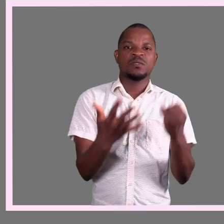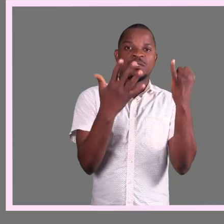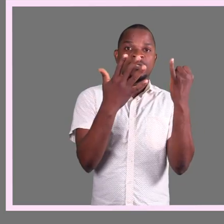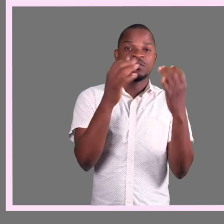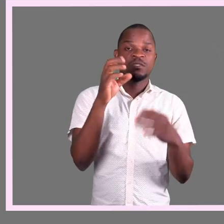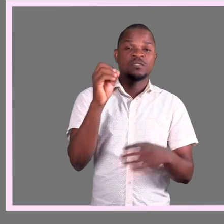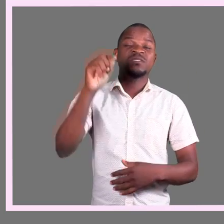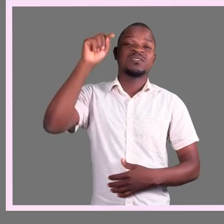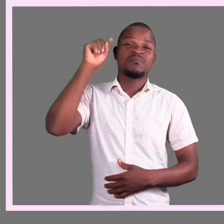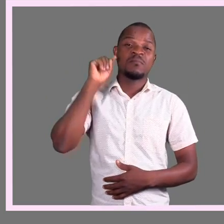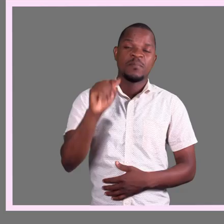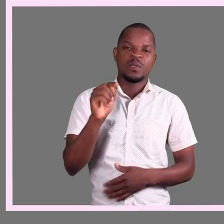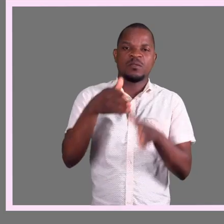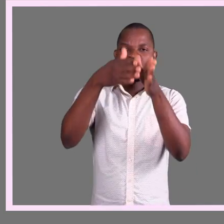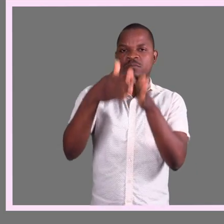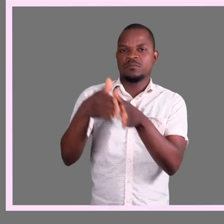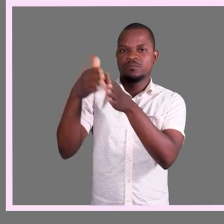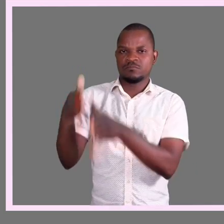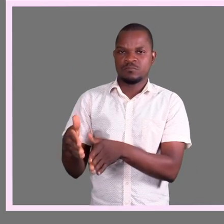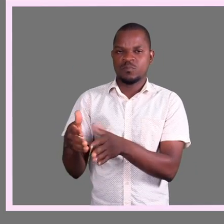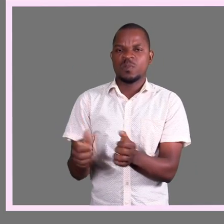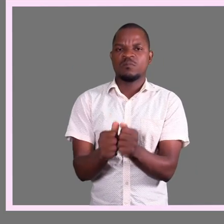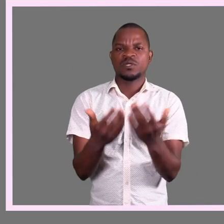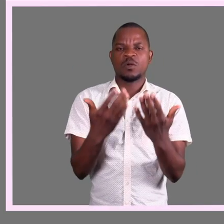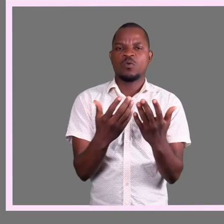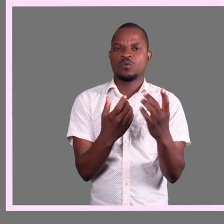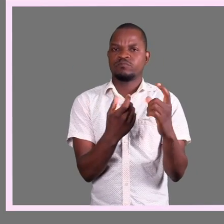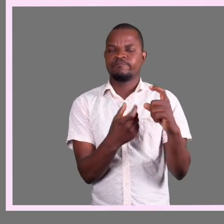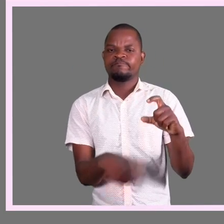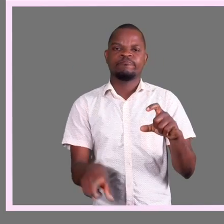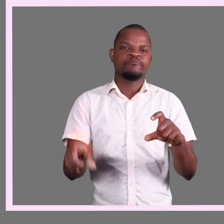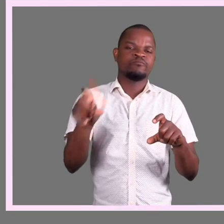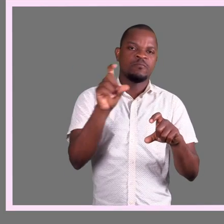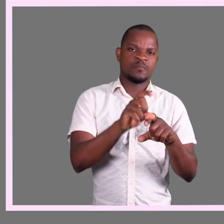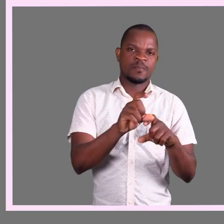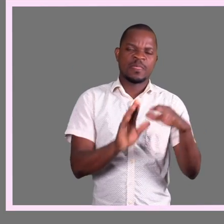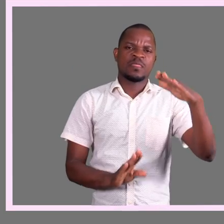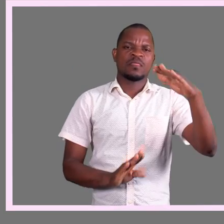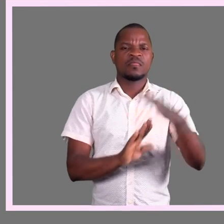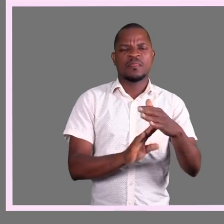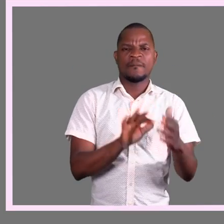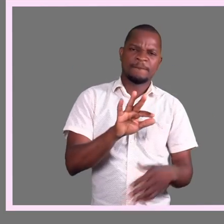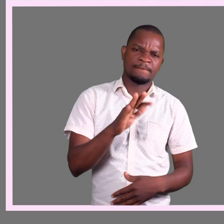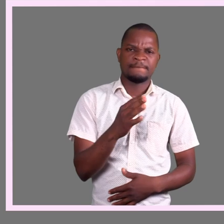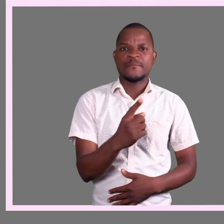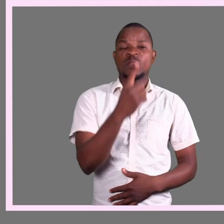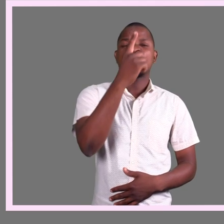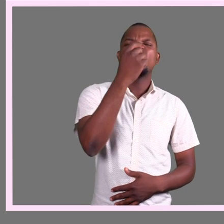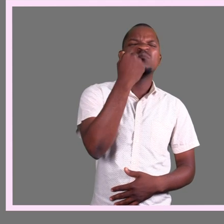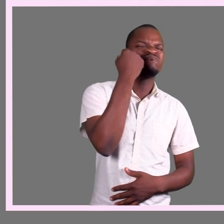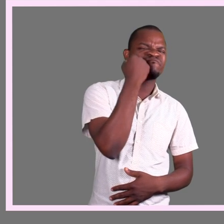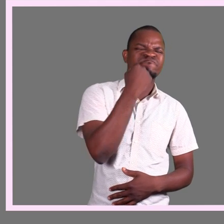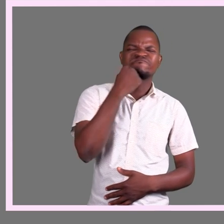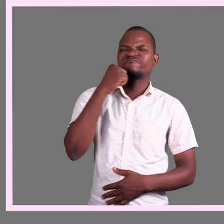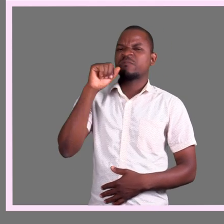e 600 e tal de pessoas. Então, este número, portanto, como eu disse, inclui, portanto, todas as